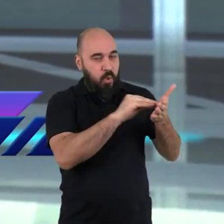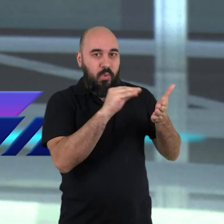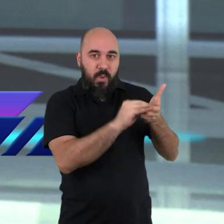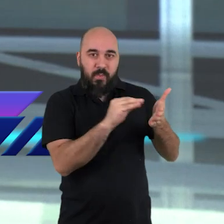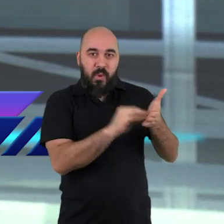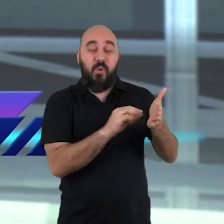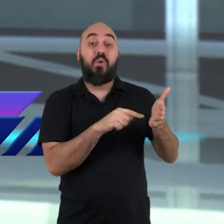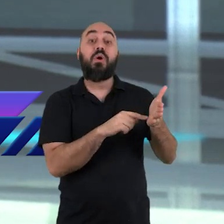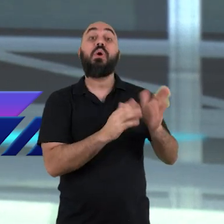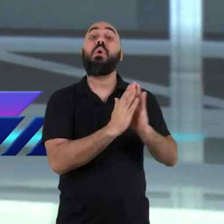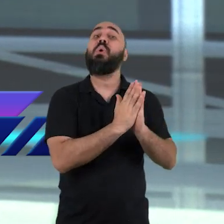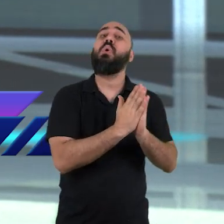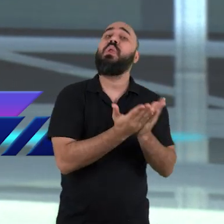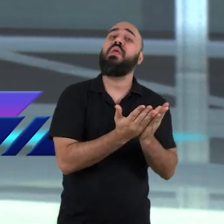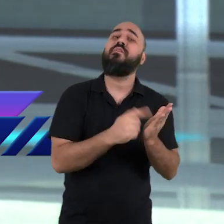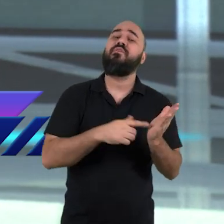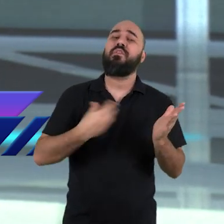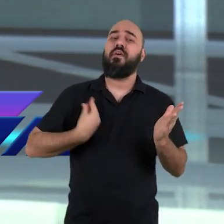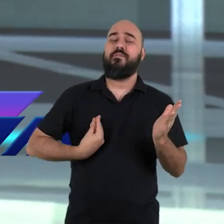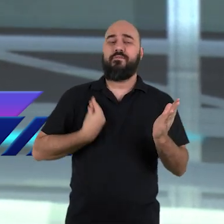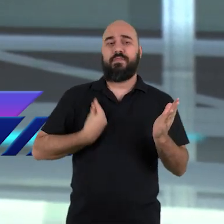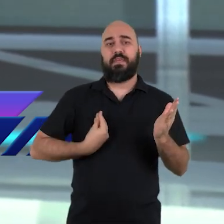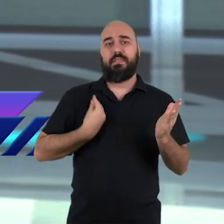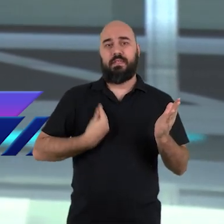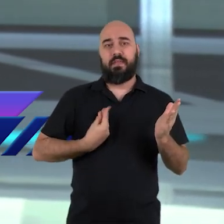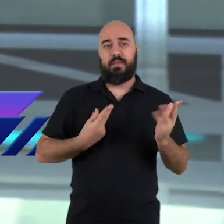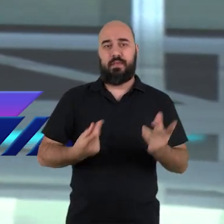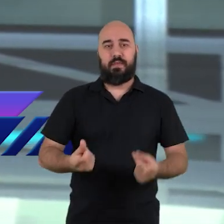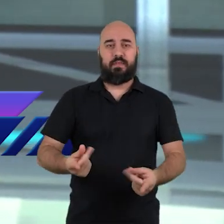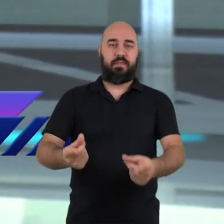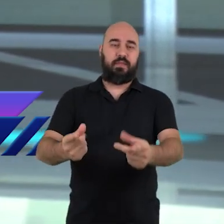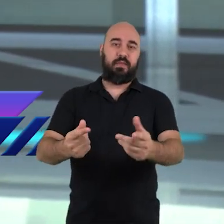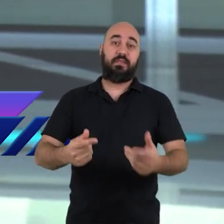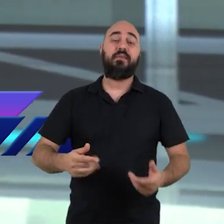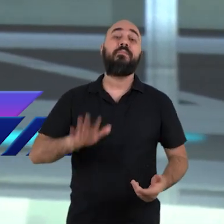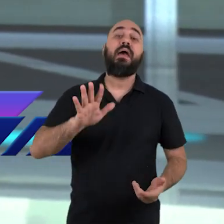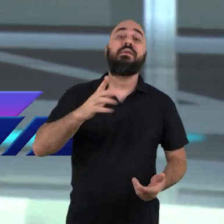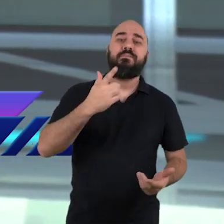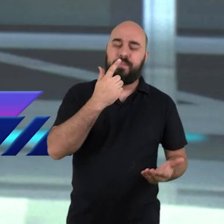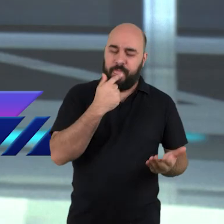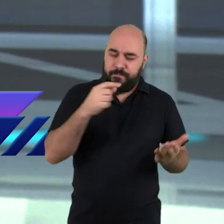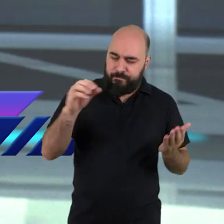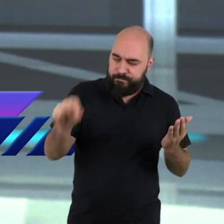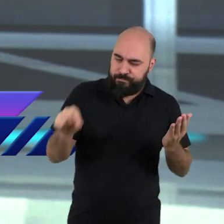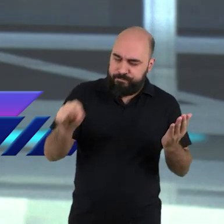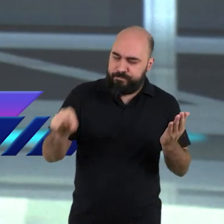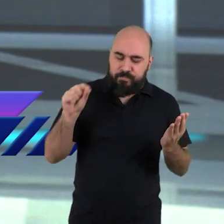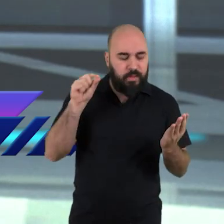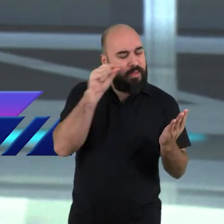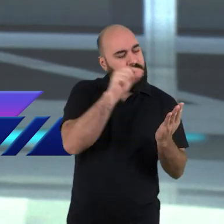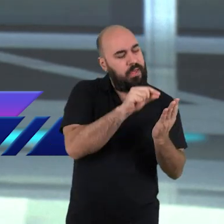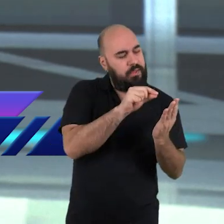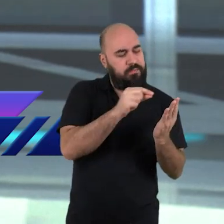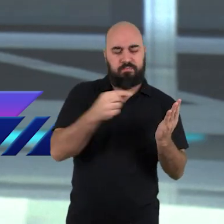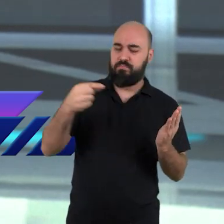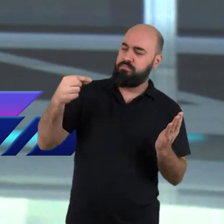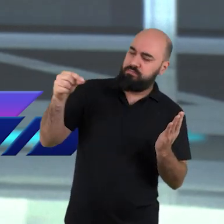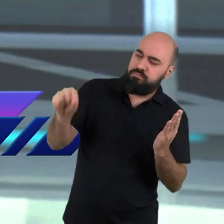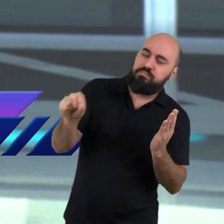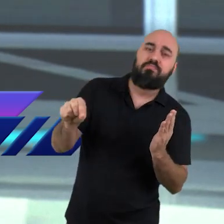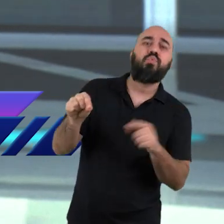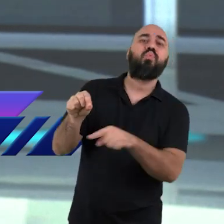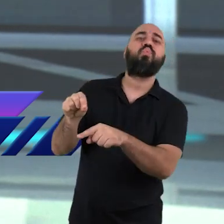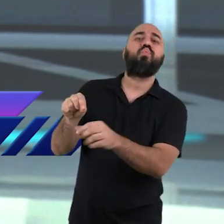escreve o nosso nome no livro da vida do Cordeiro é o próprio sangue de Jesus. Jesus